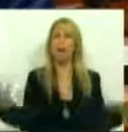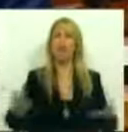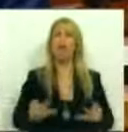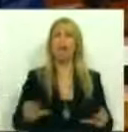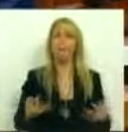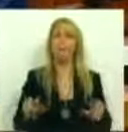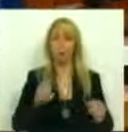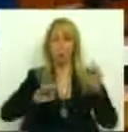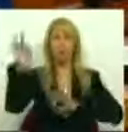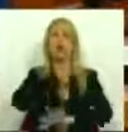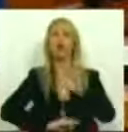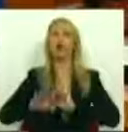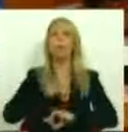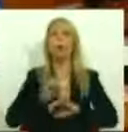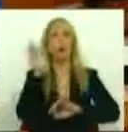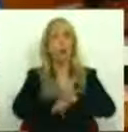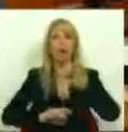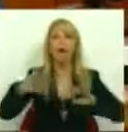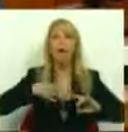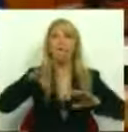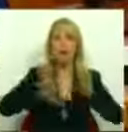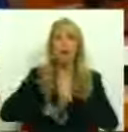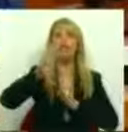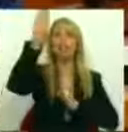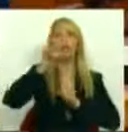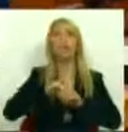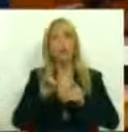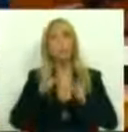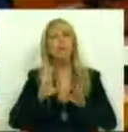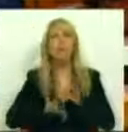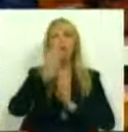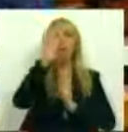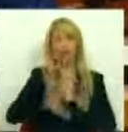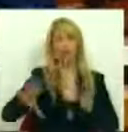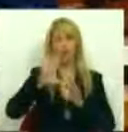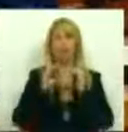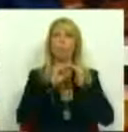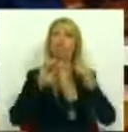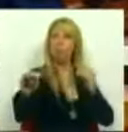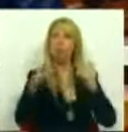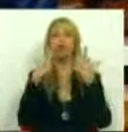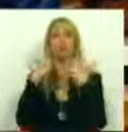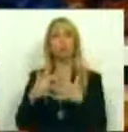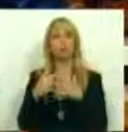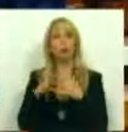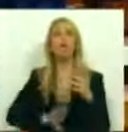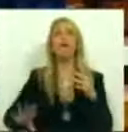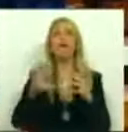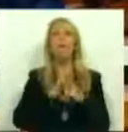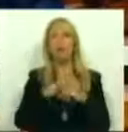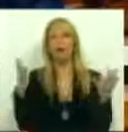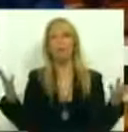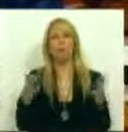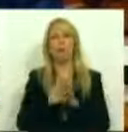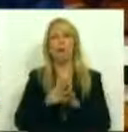da Europa que quer crescer, mas da Europa que quer crescer de uma forma sustentada, de uma forma estrutural, de uma forma que nunca